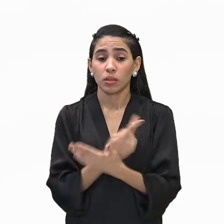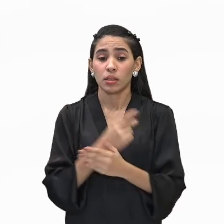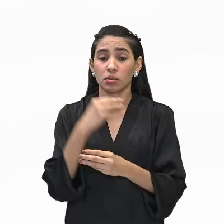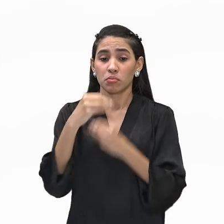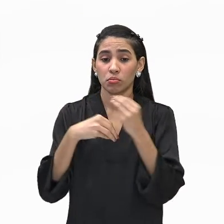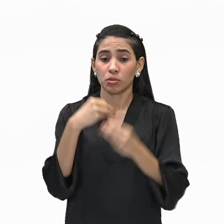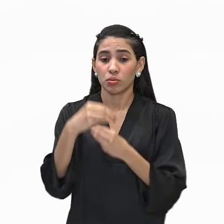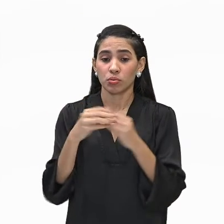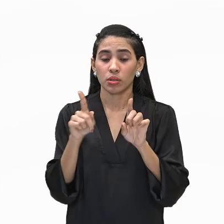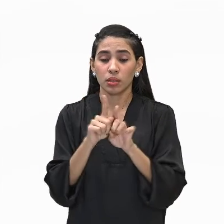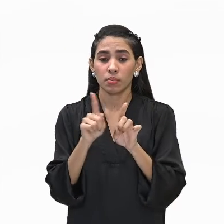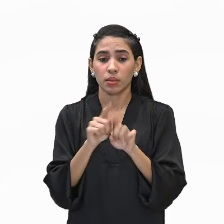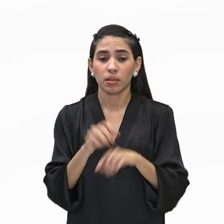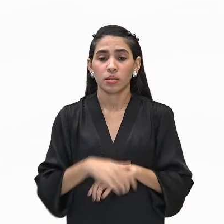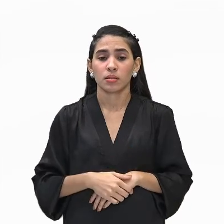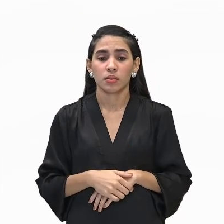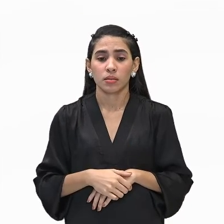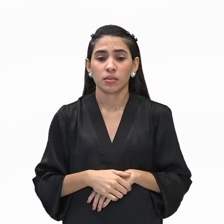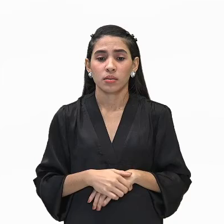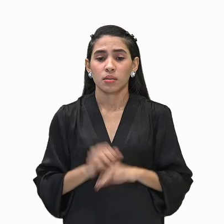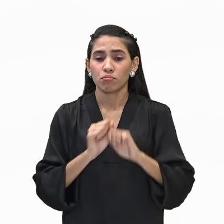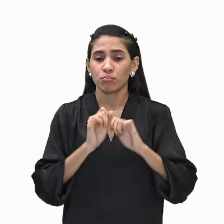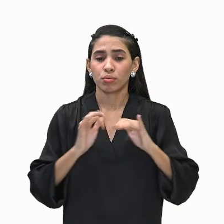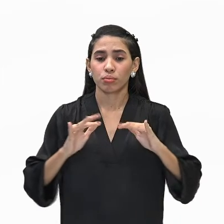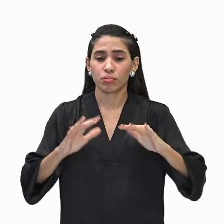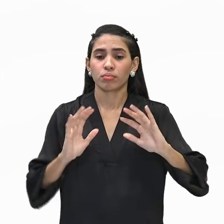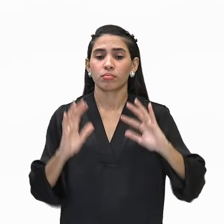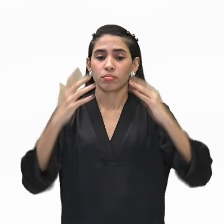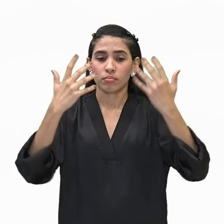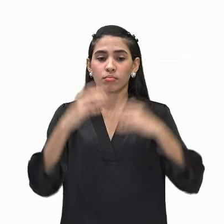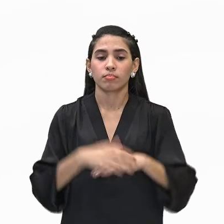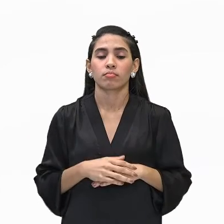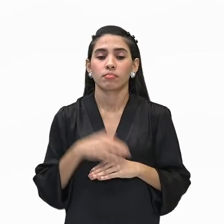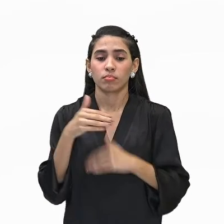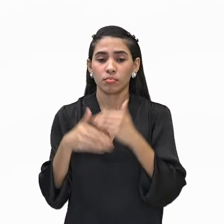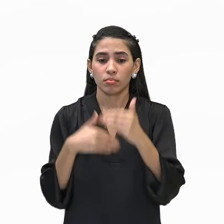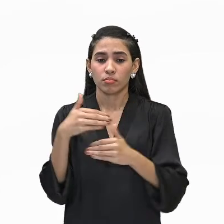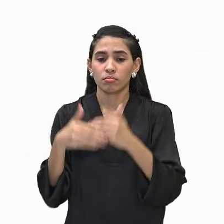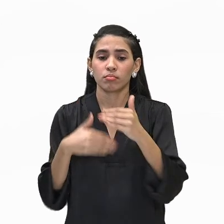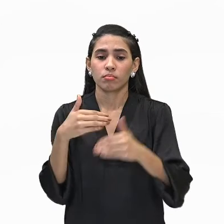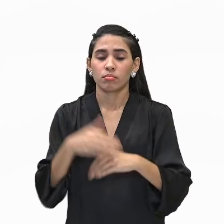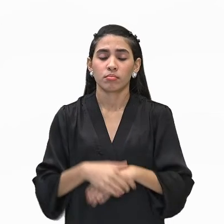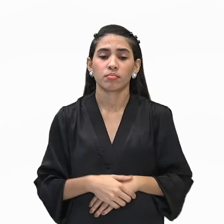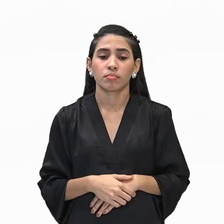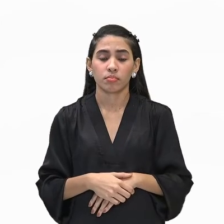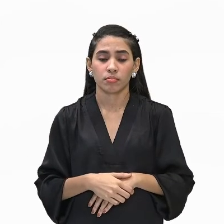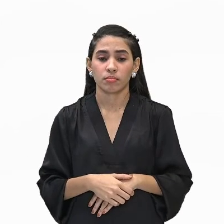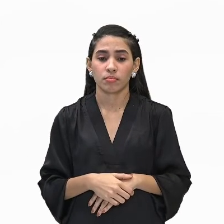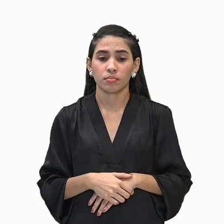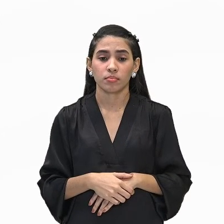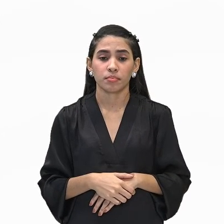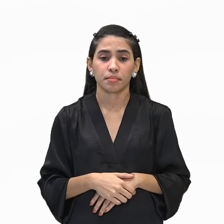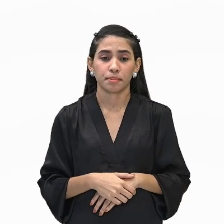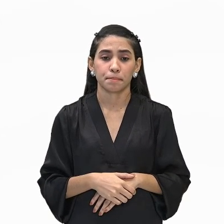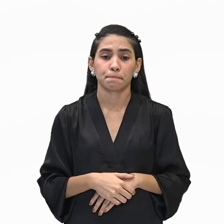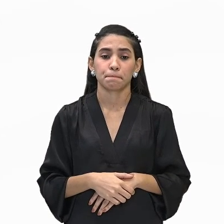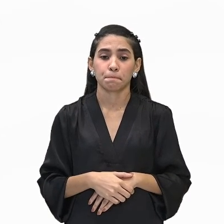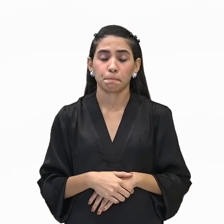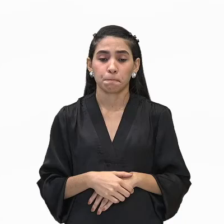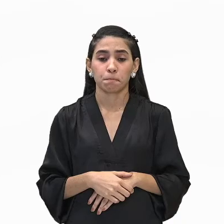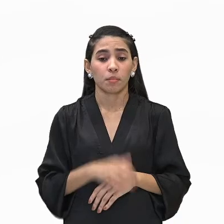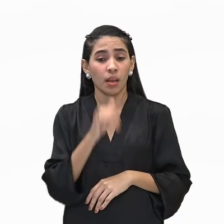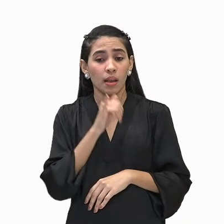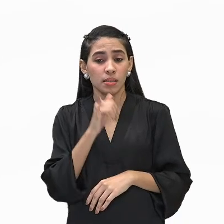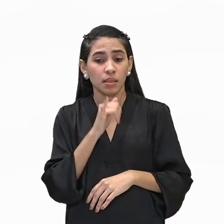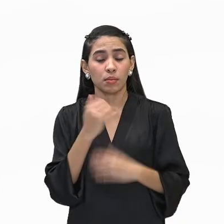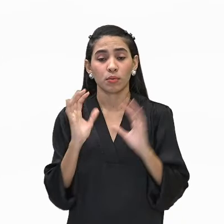mistura entre o sagrado e o profano e uma profusão de festivais que vão desde procissões até a disputa de bois, como, por exemplo,